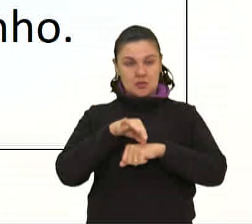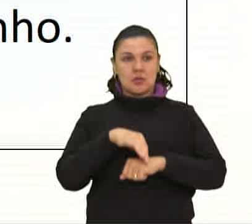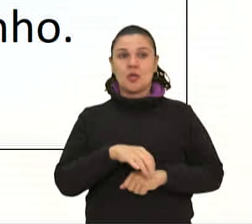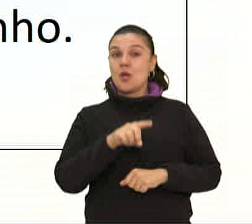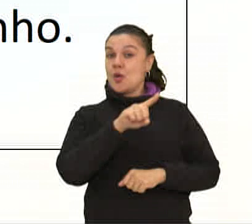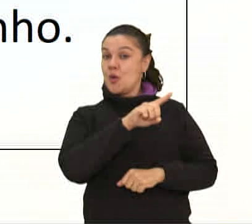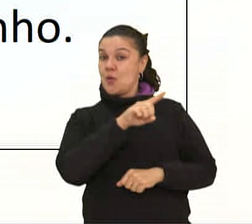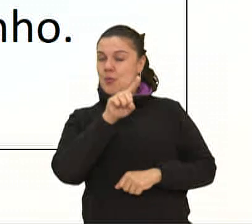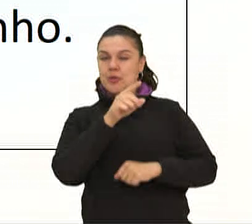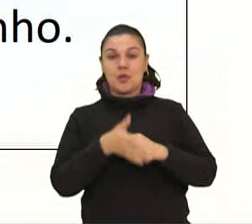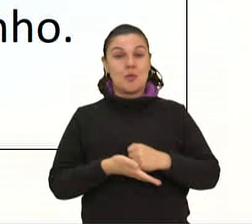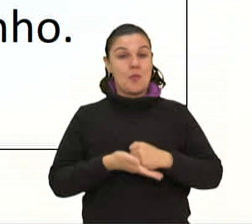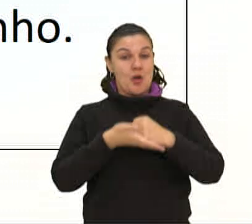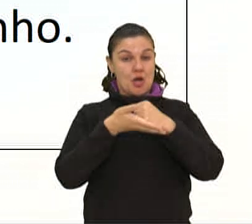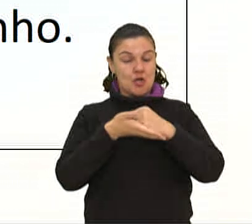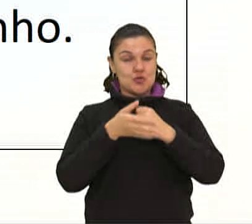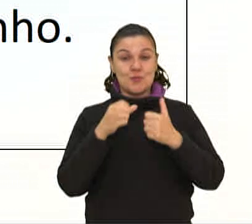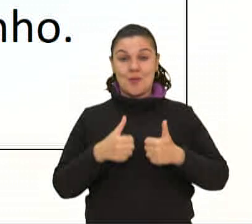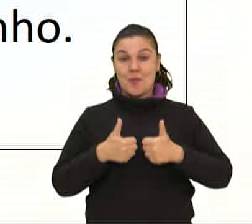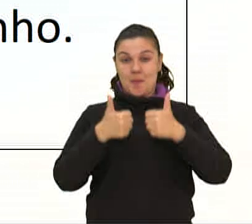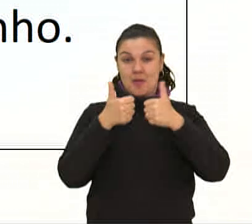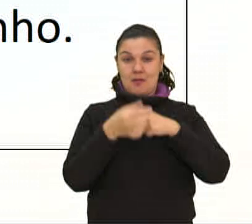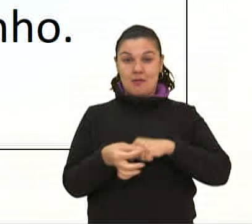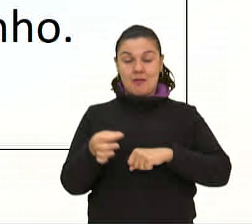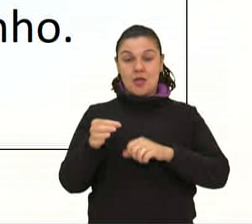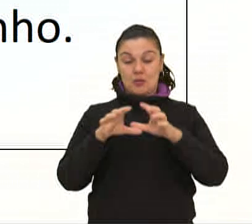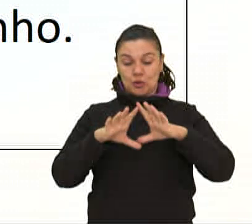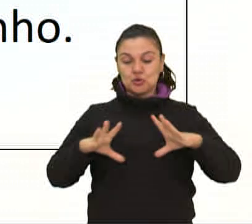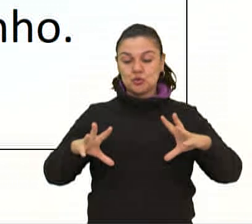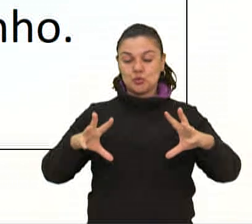Presta atenção nessa imagem.